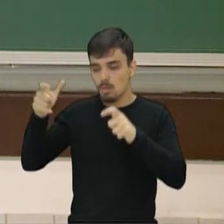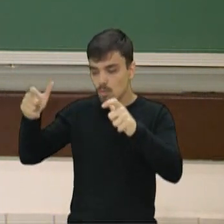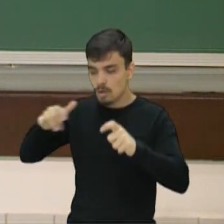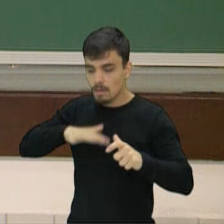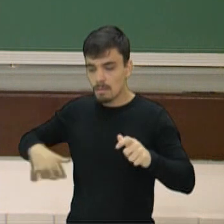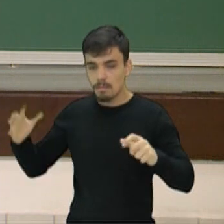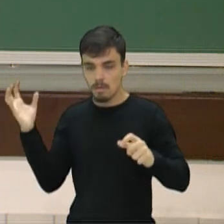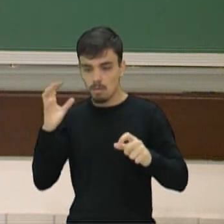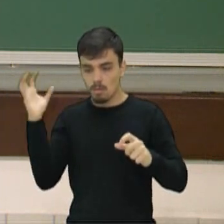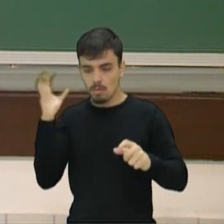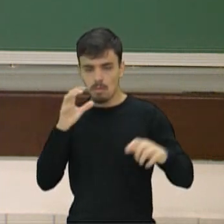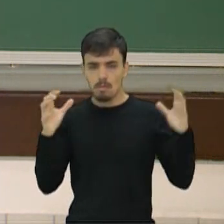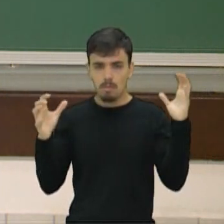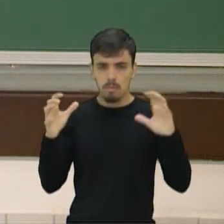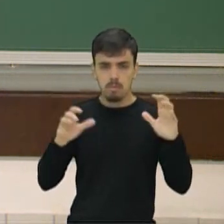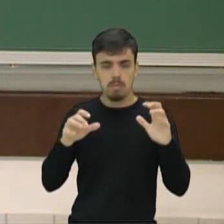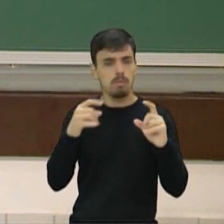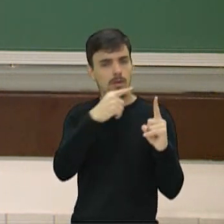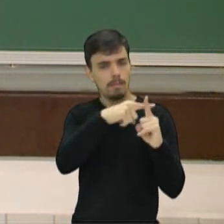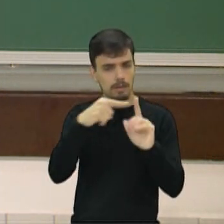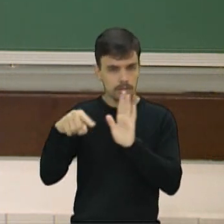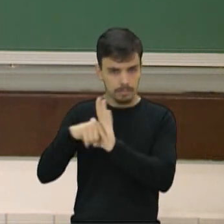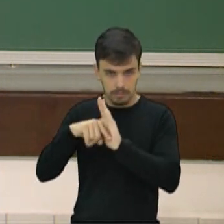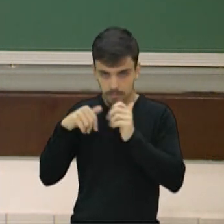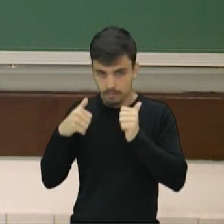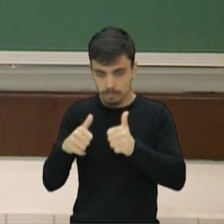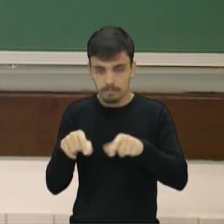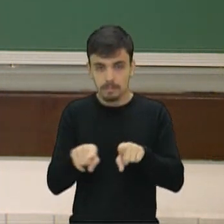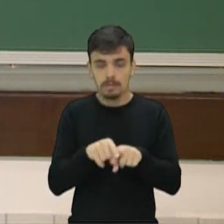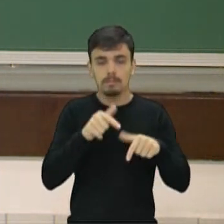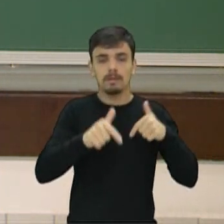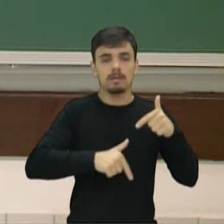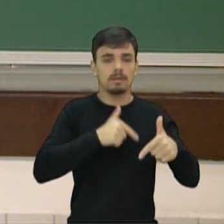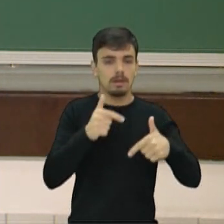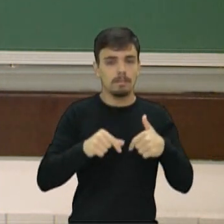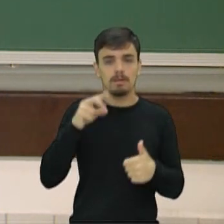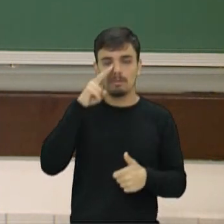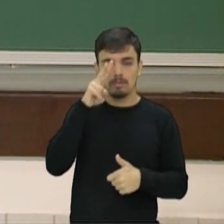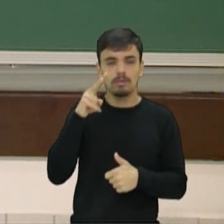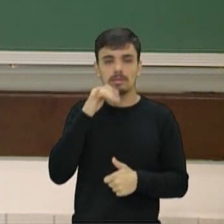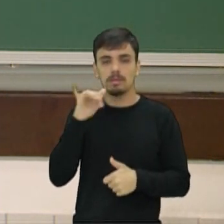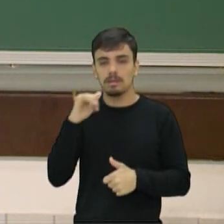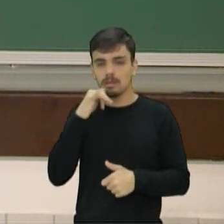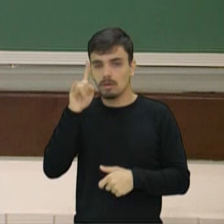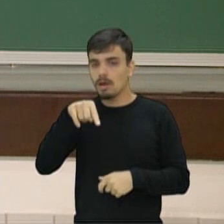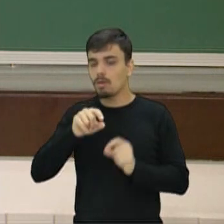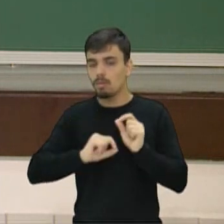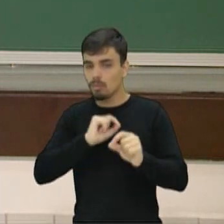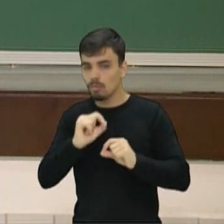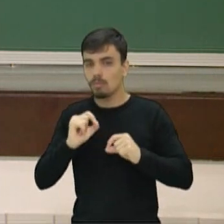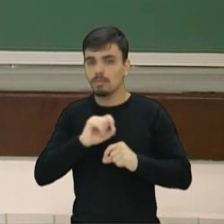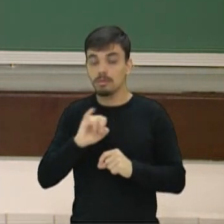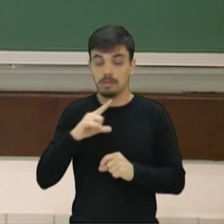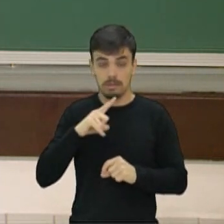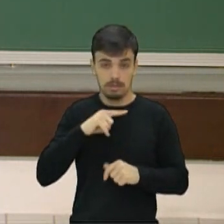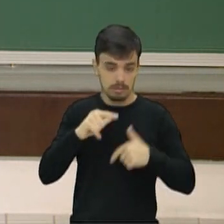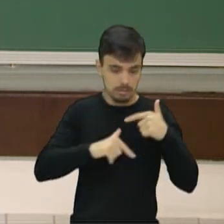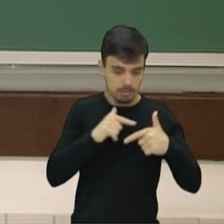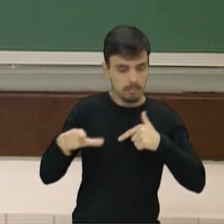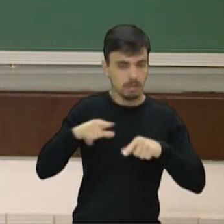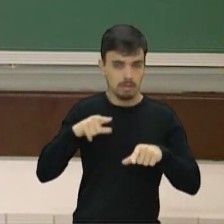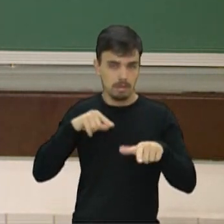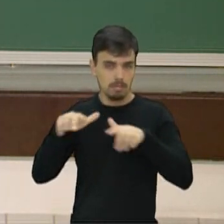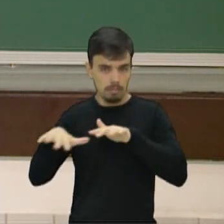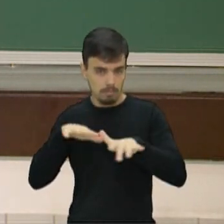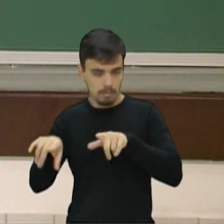das cargas. Também tem uma equação para ele. E o trabalho da força elétrica, pessoal, lembre-se, se tem trabalho, tem um